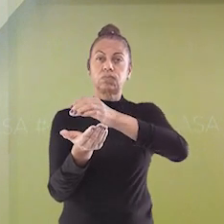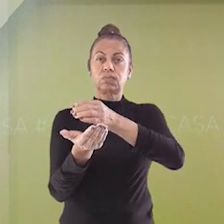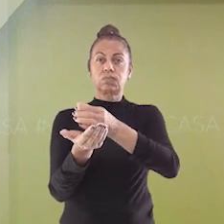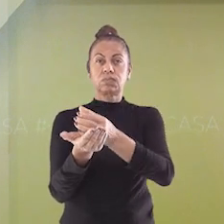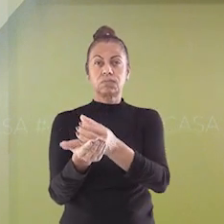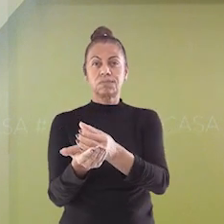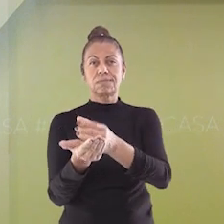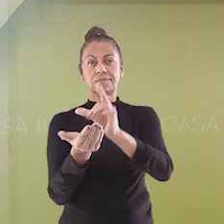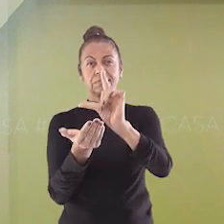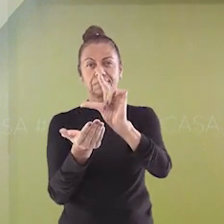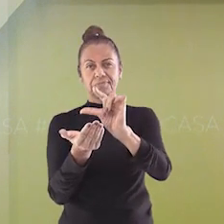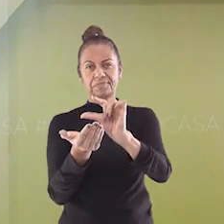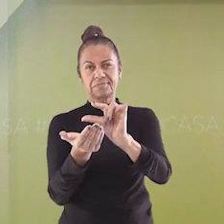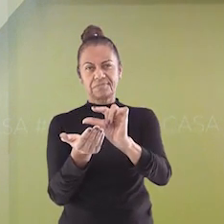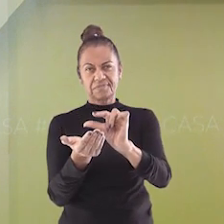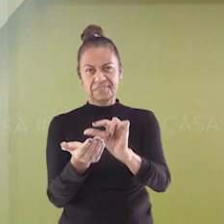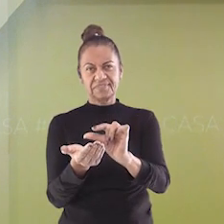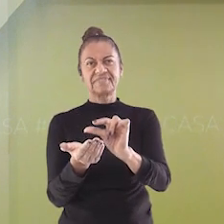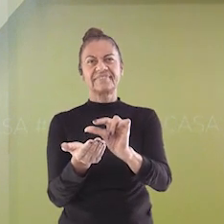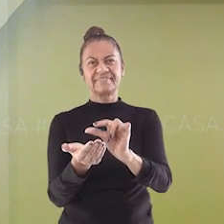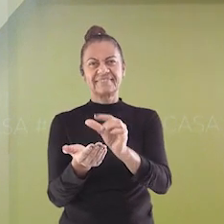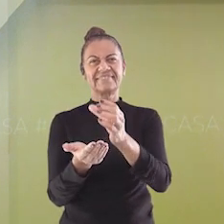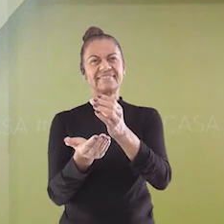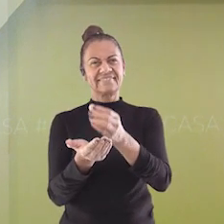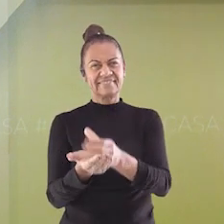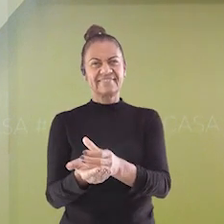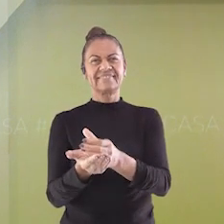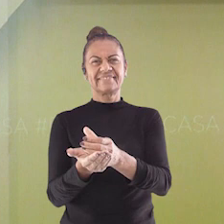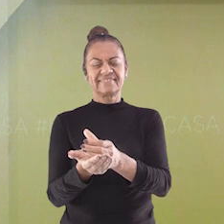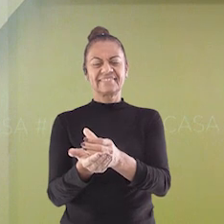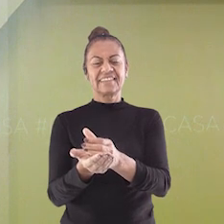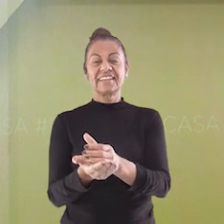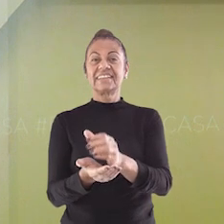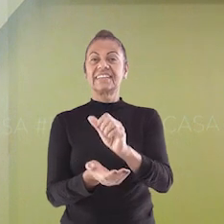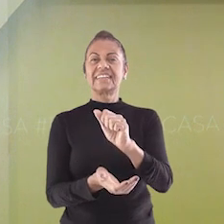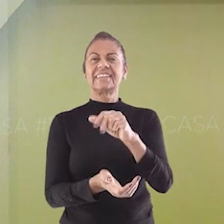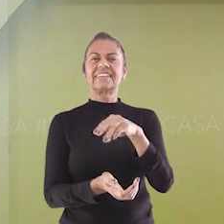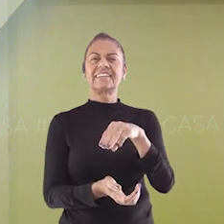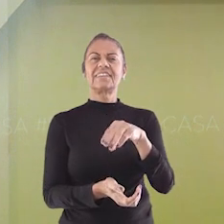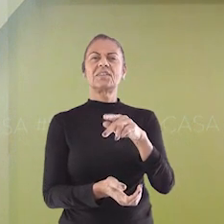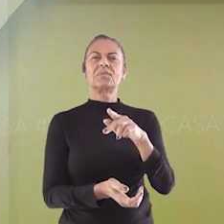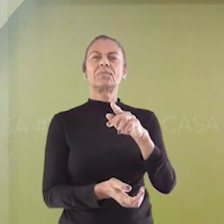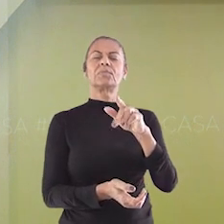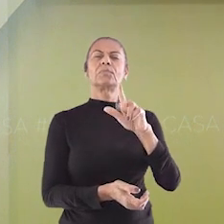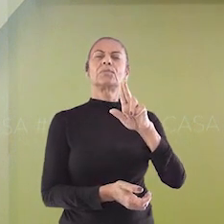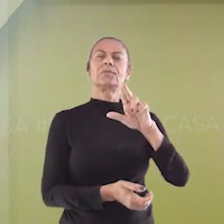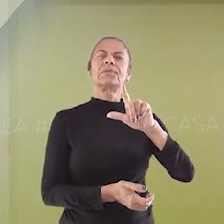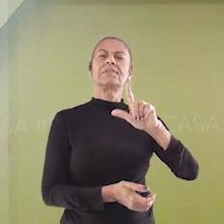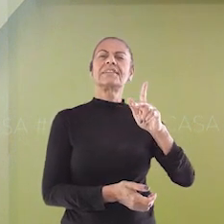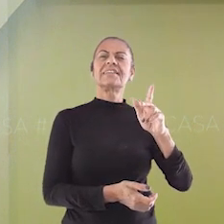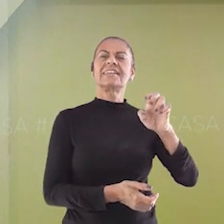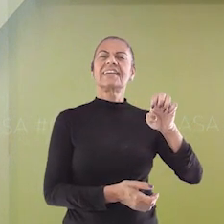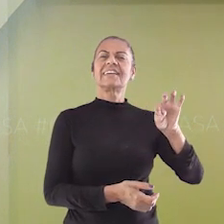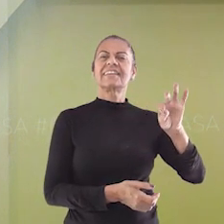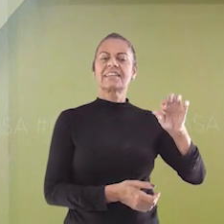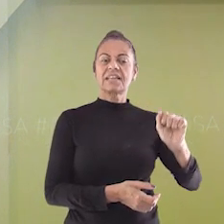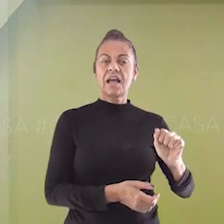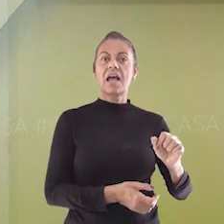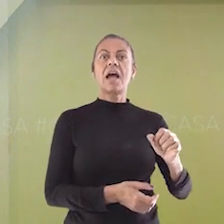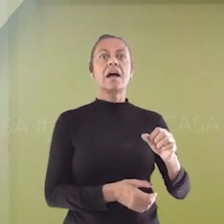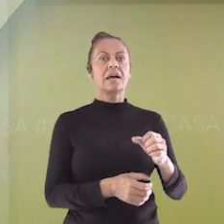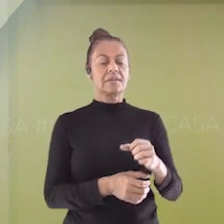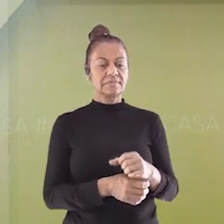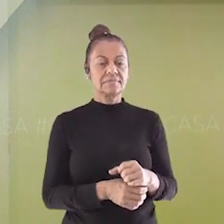marcado. Temos também o relógio de sol, criado há muito tempo. Esse é um instrumento de mais fácil